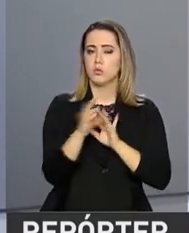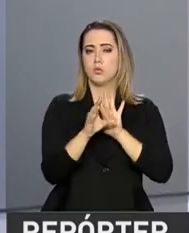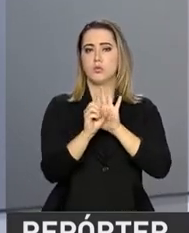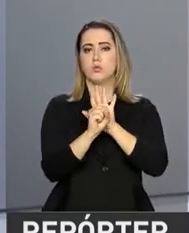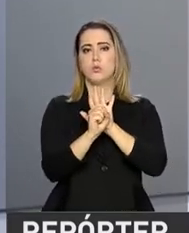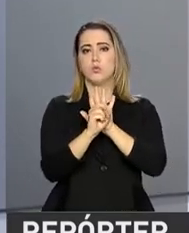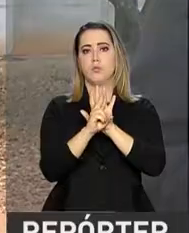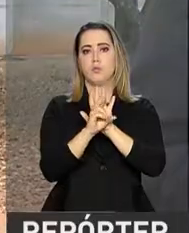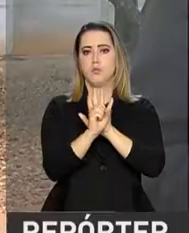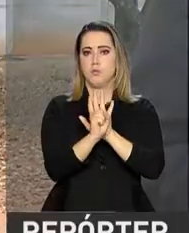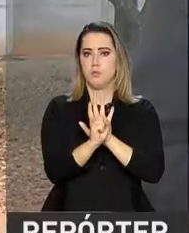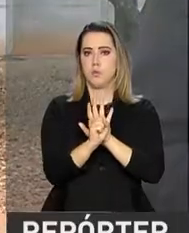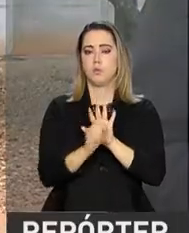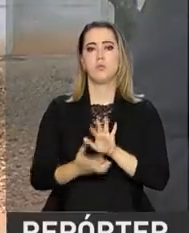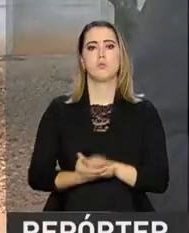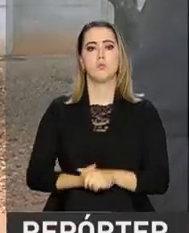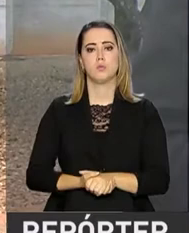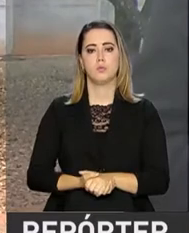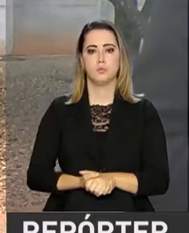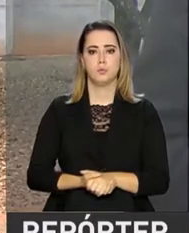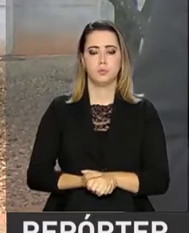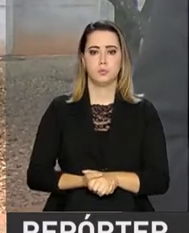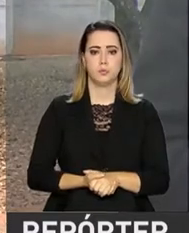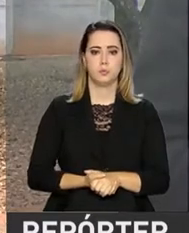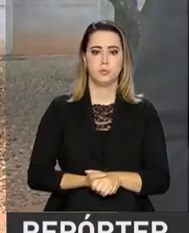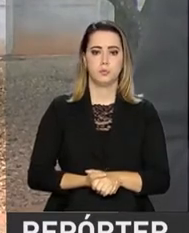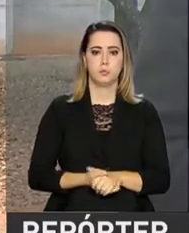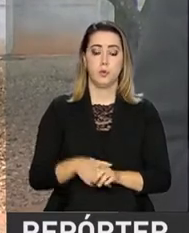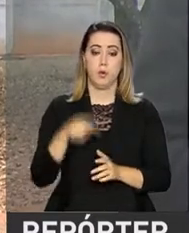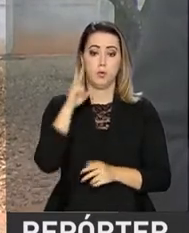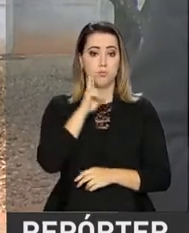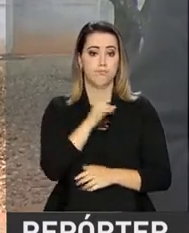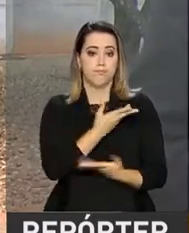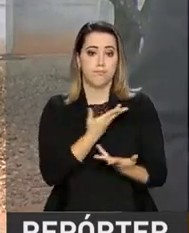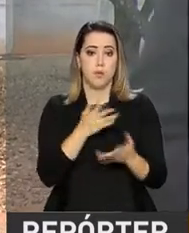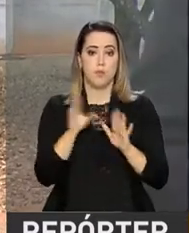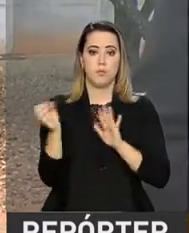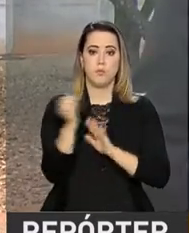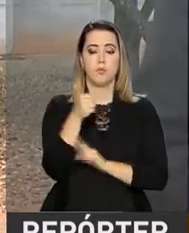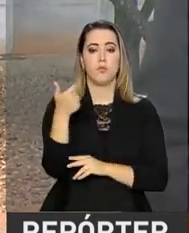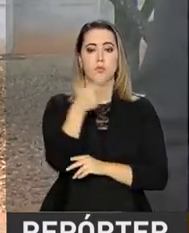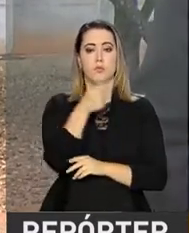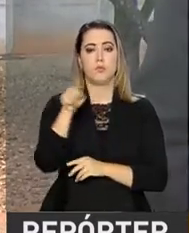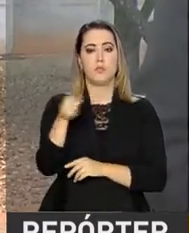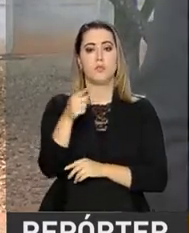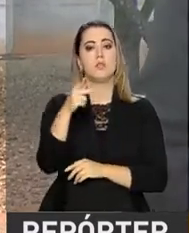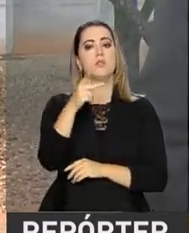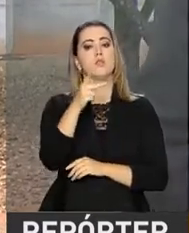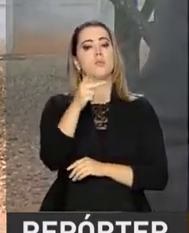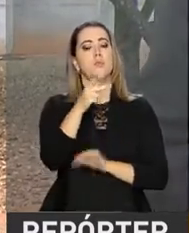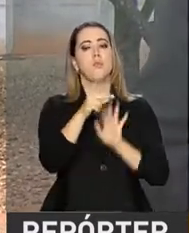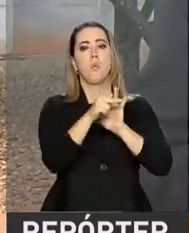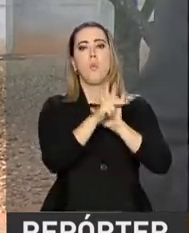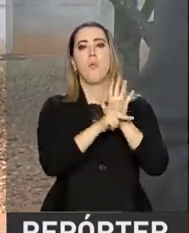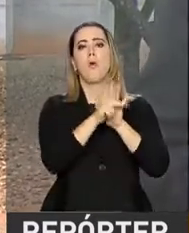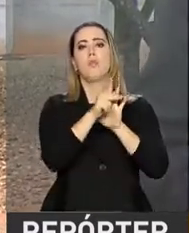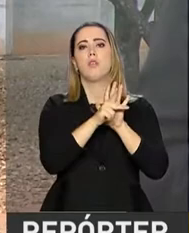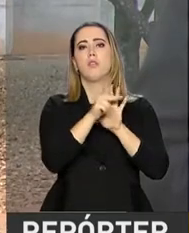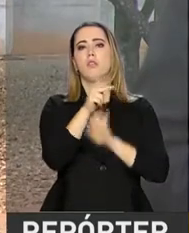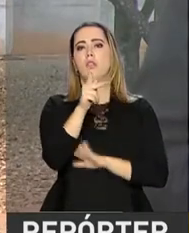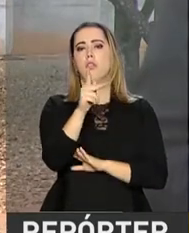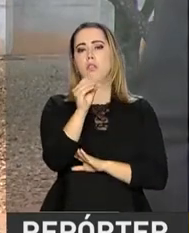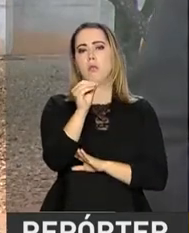do sus nessa fase foram analisadas 17.000 portarias mas segundo o ministério da saúde